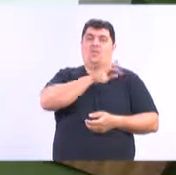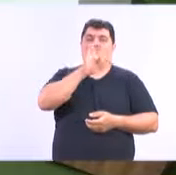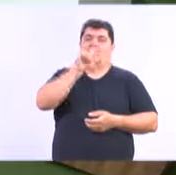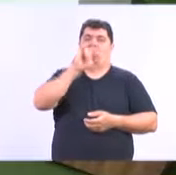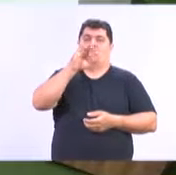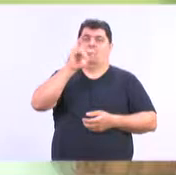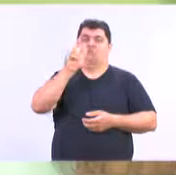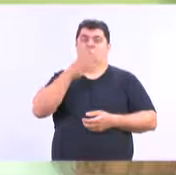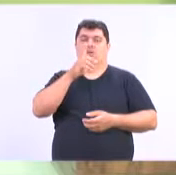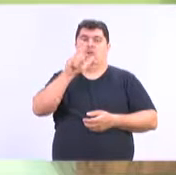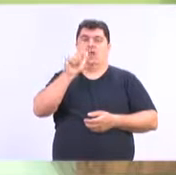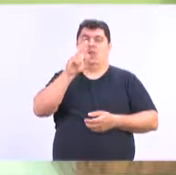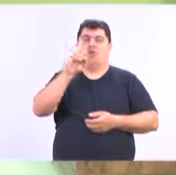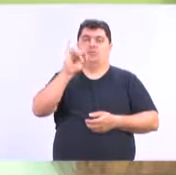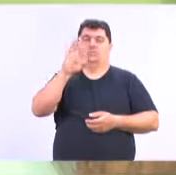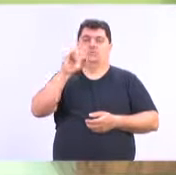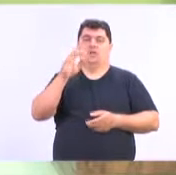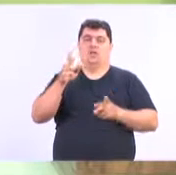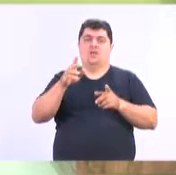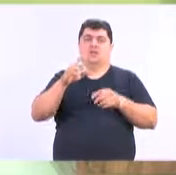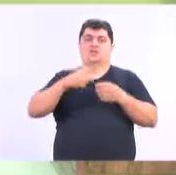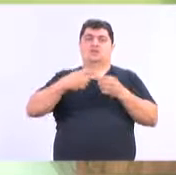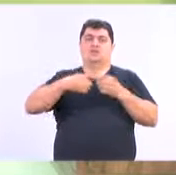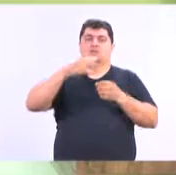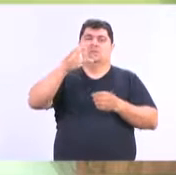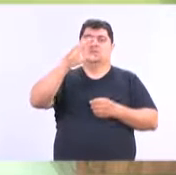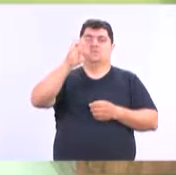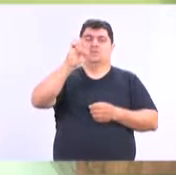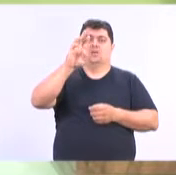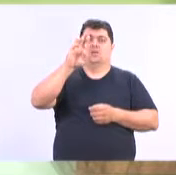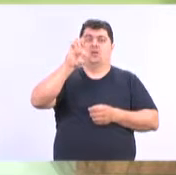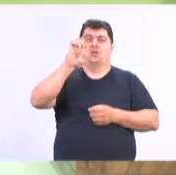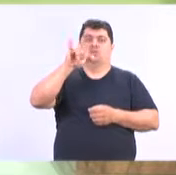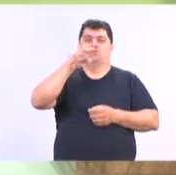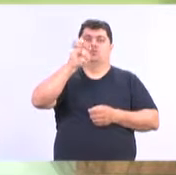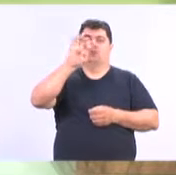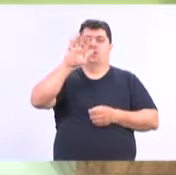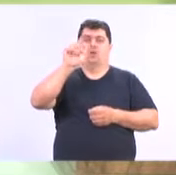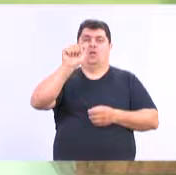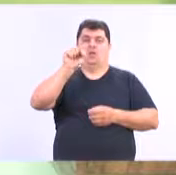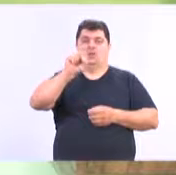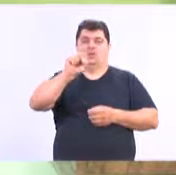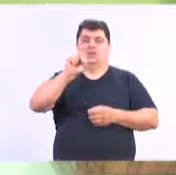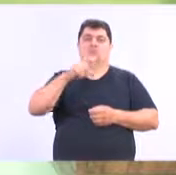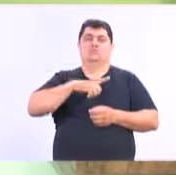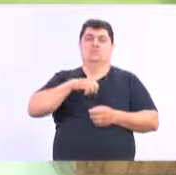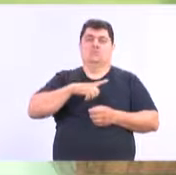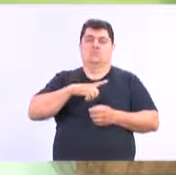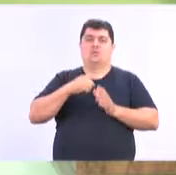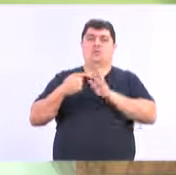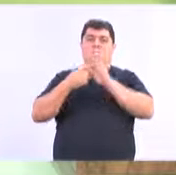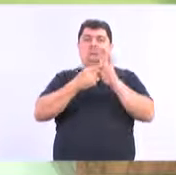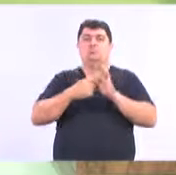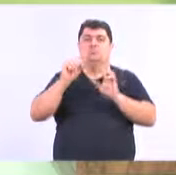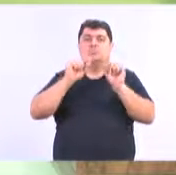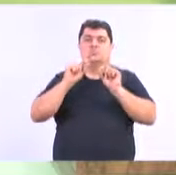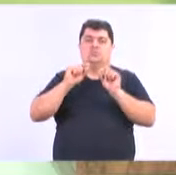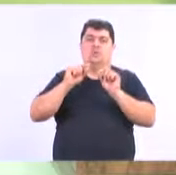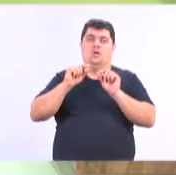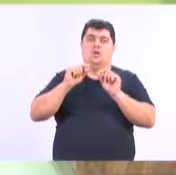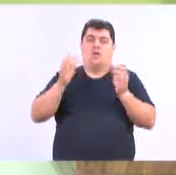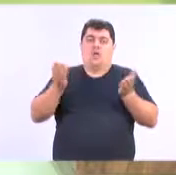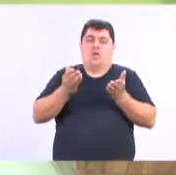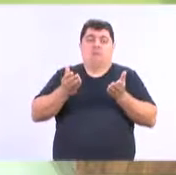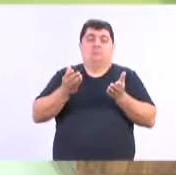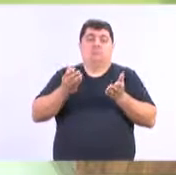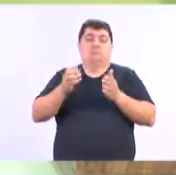Tatiane e Laudiceia, do Polo de Cerejeiras. Elas dizem assim: demonstrações contábeis, a finalidade é demonstrar a atual